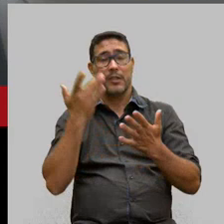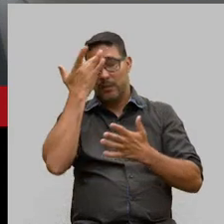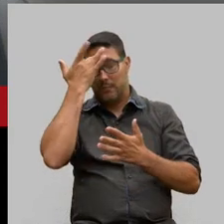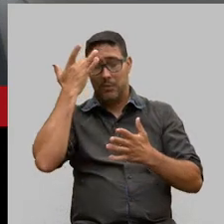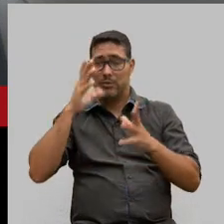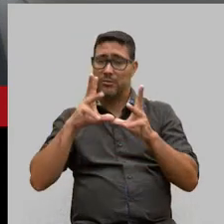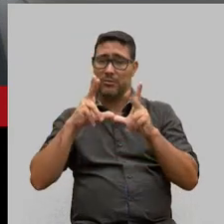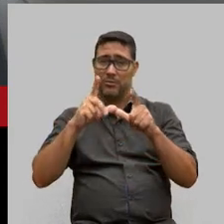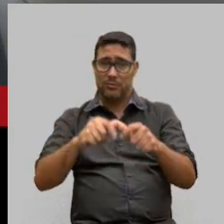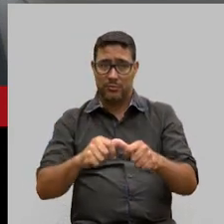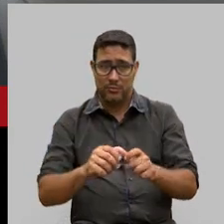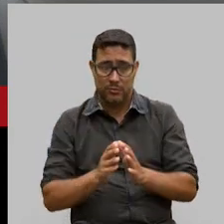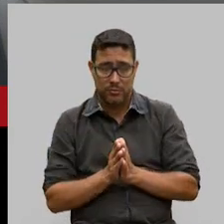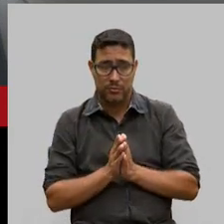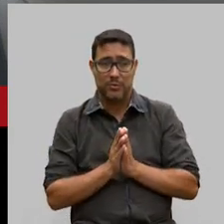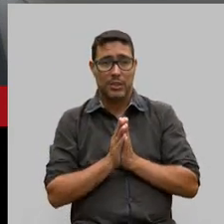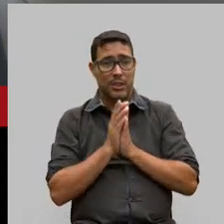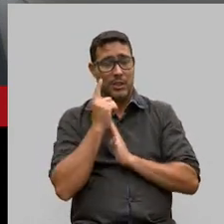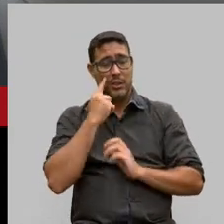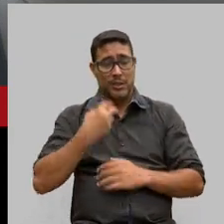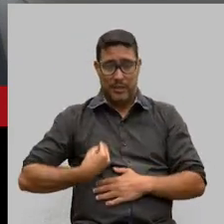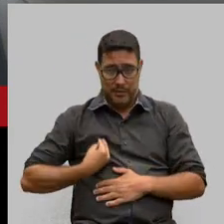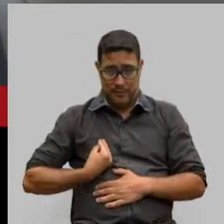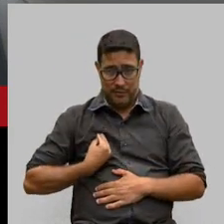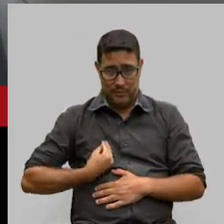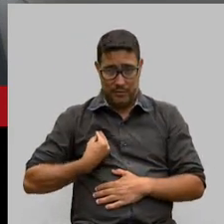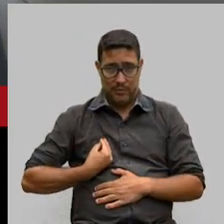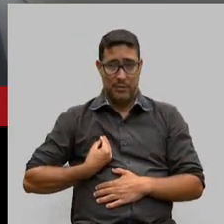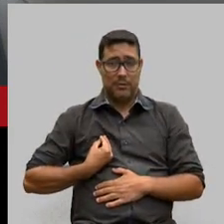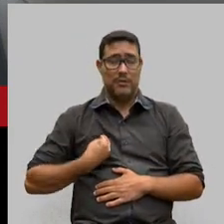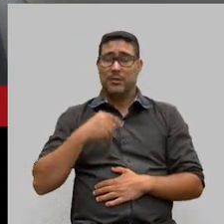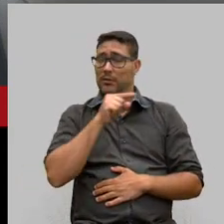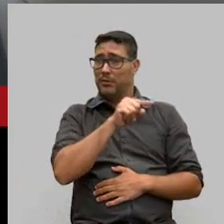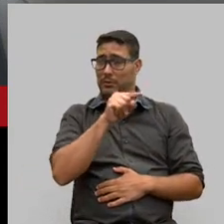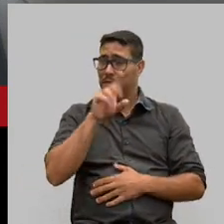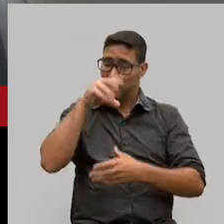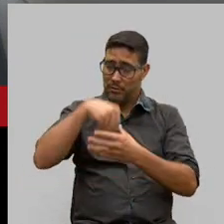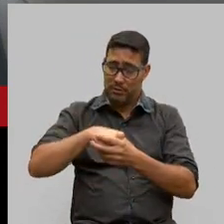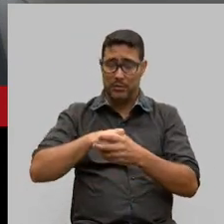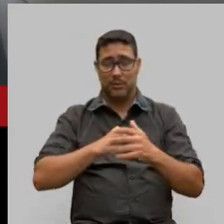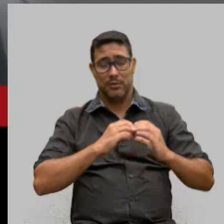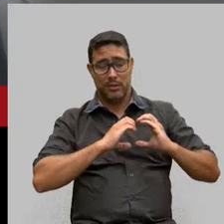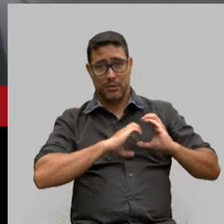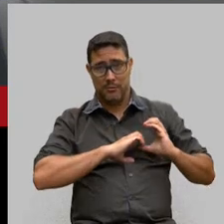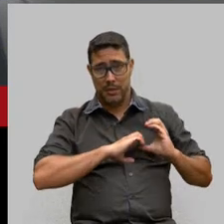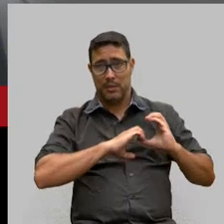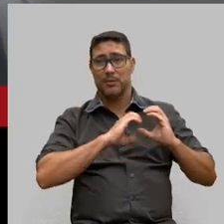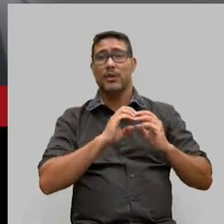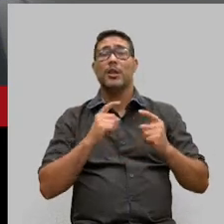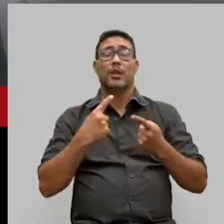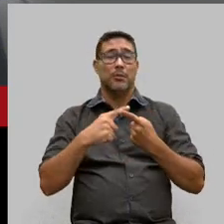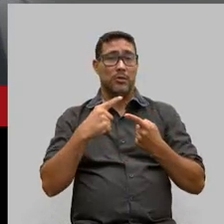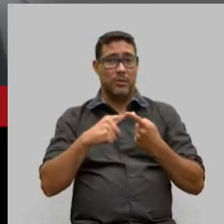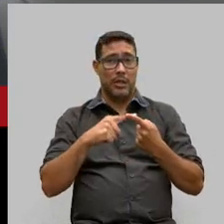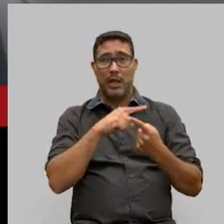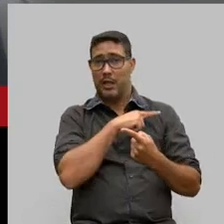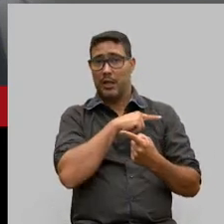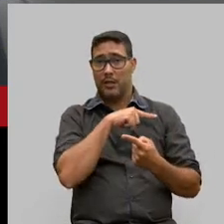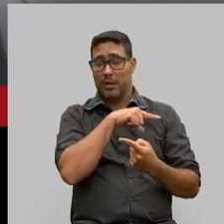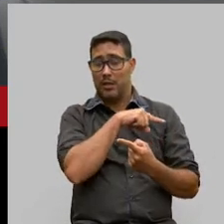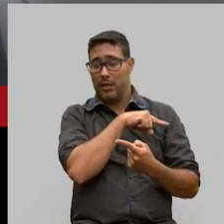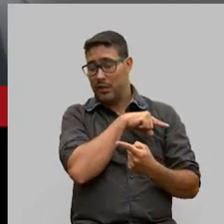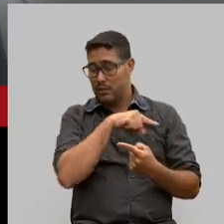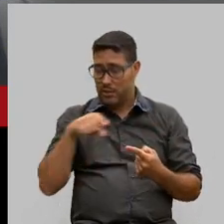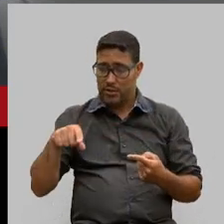né O que vive no município dentro das apaz das próprias associações porque a a gente também passa muito